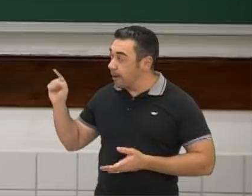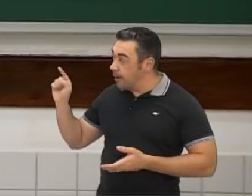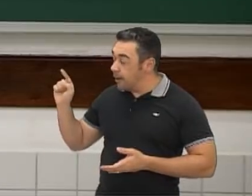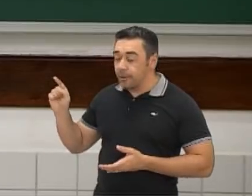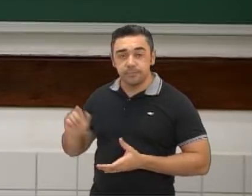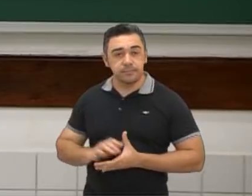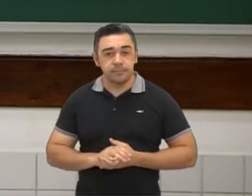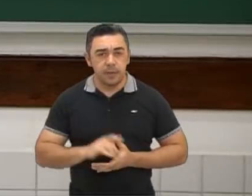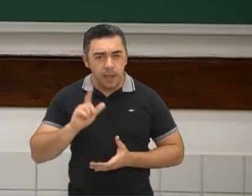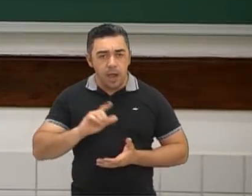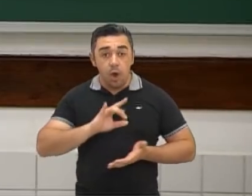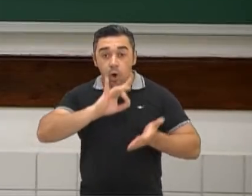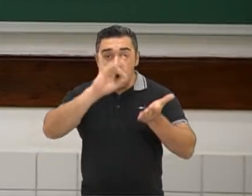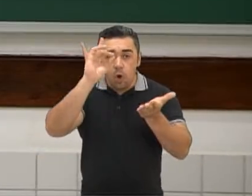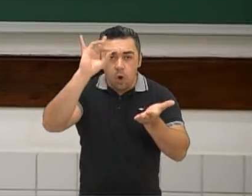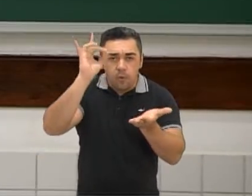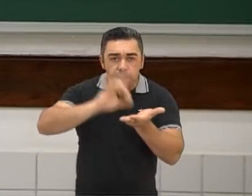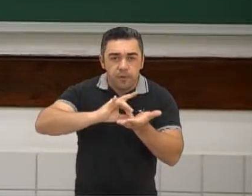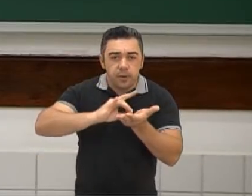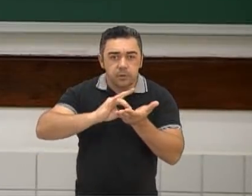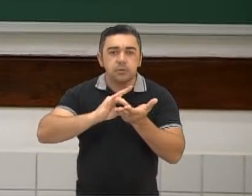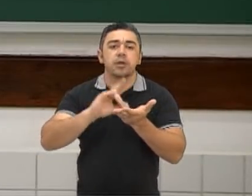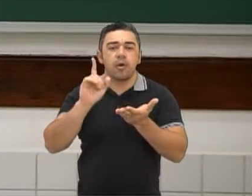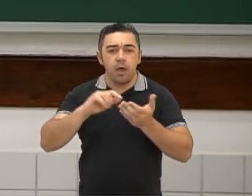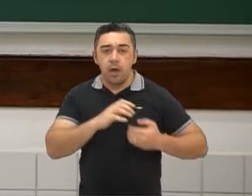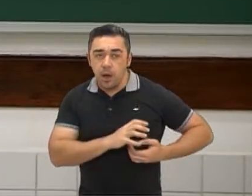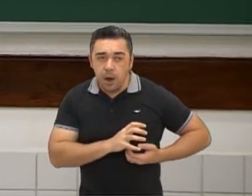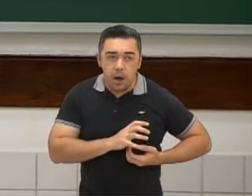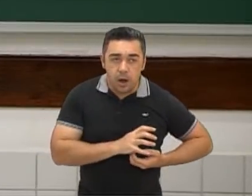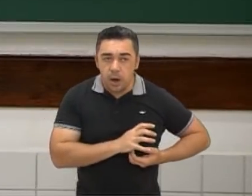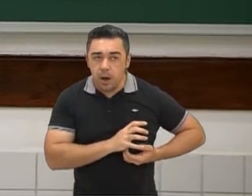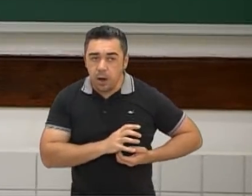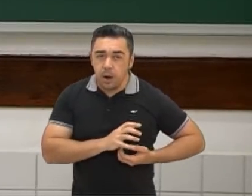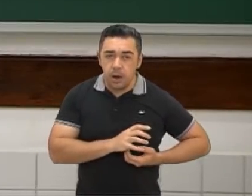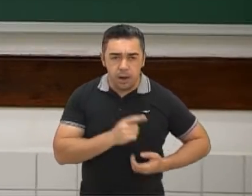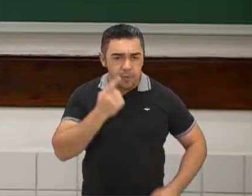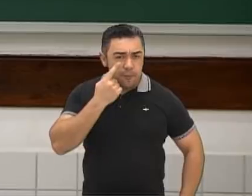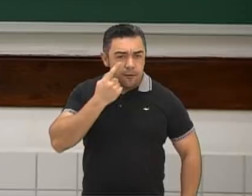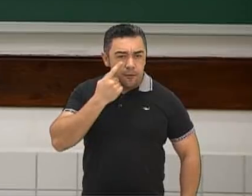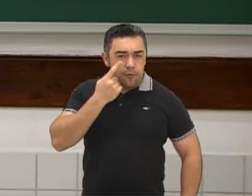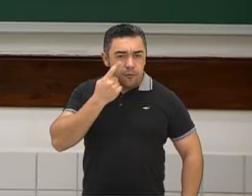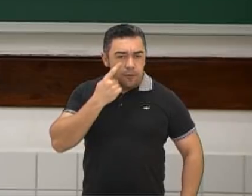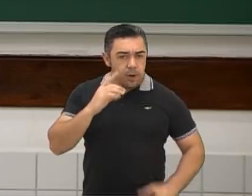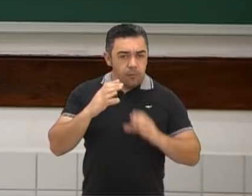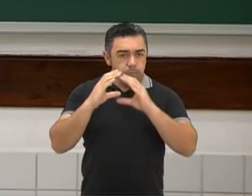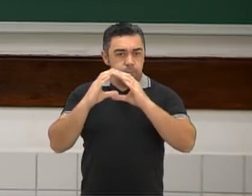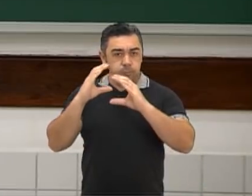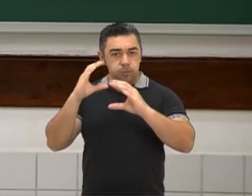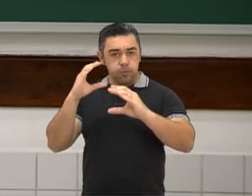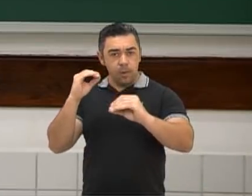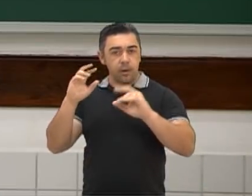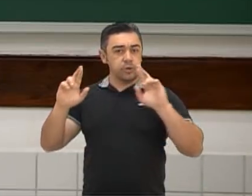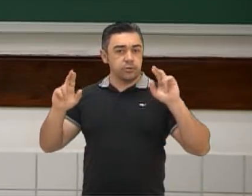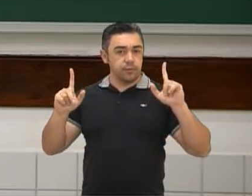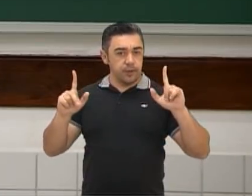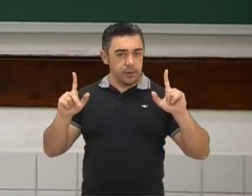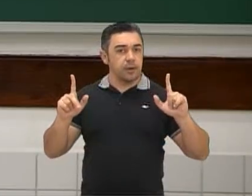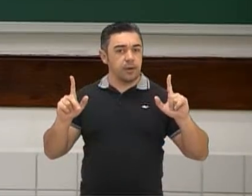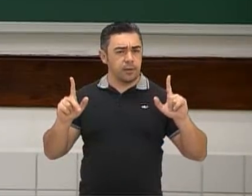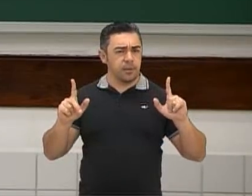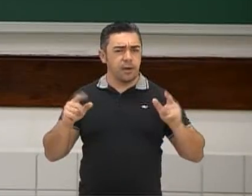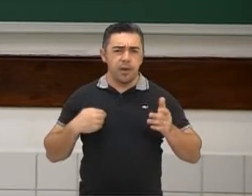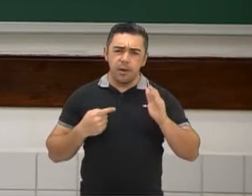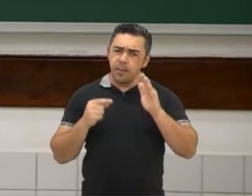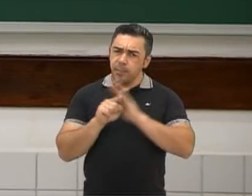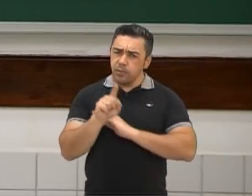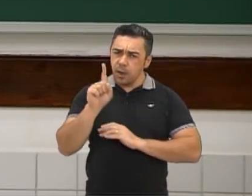uma bola oficial de rugby, tá? Como vocês podem ver, ela é um formato muito diferente, né? Será que